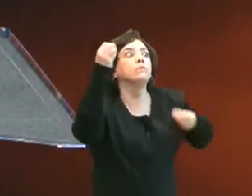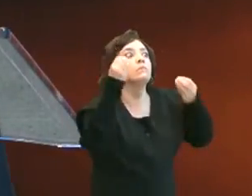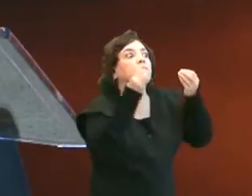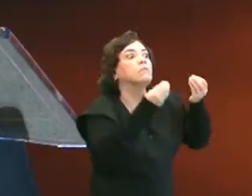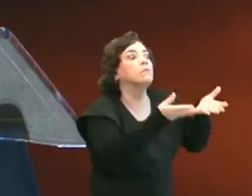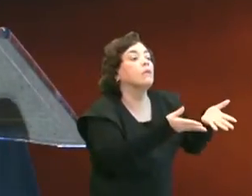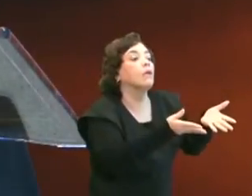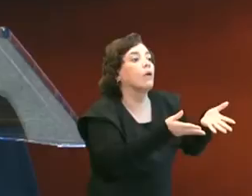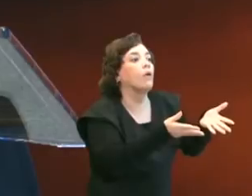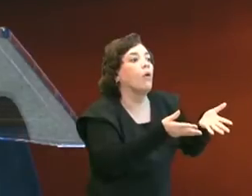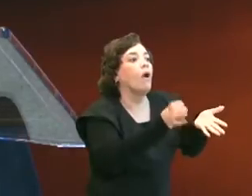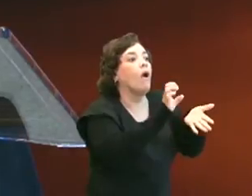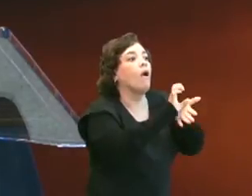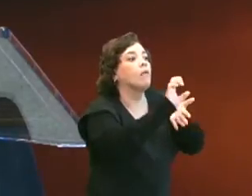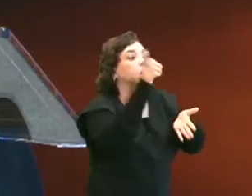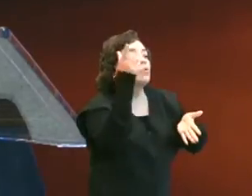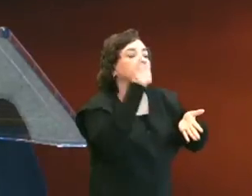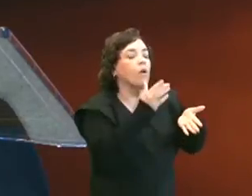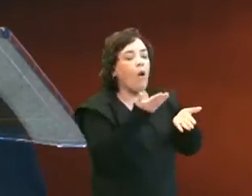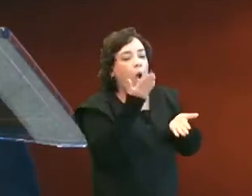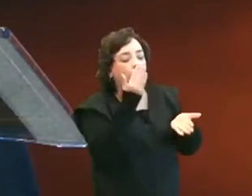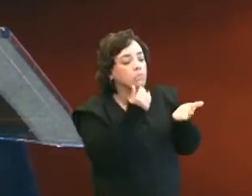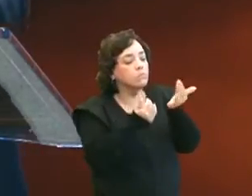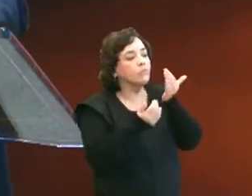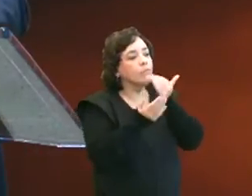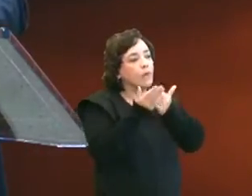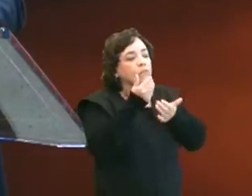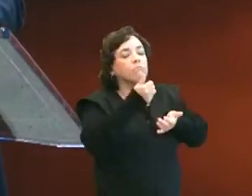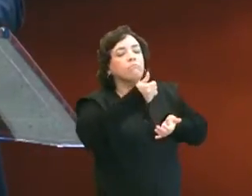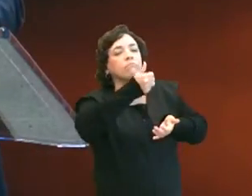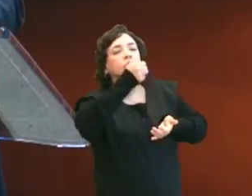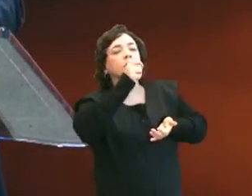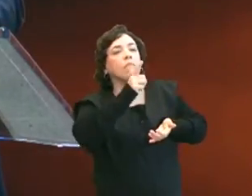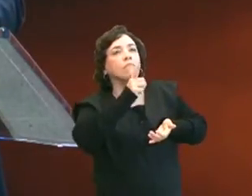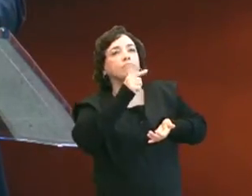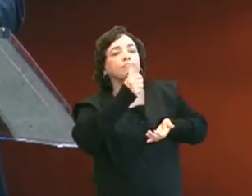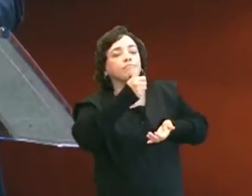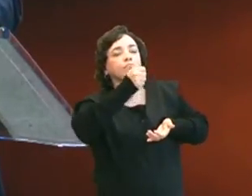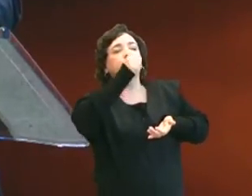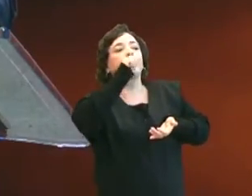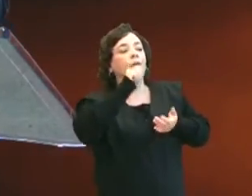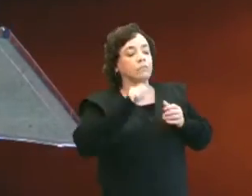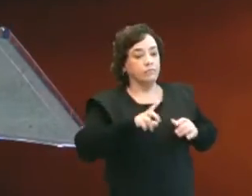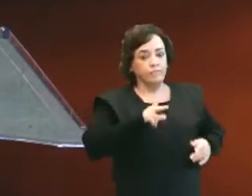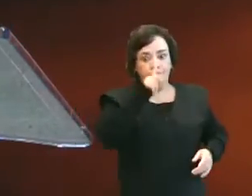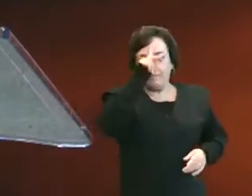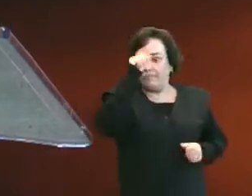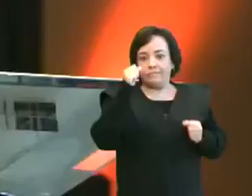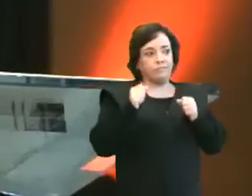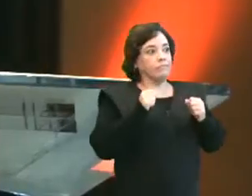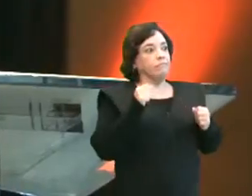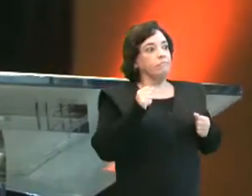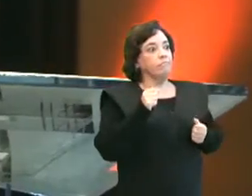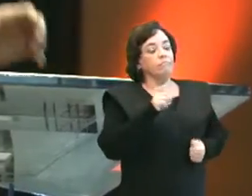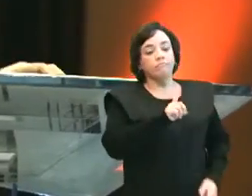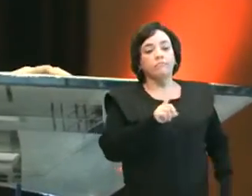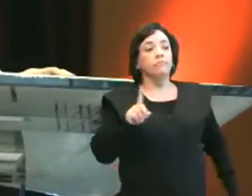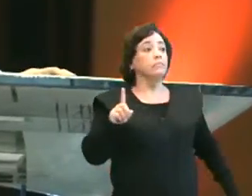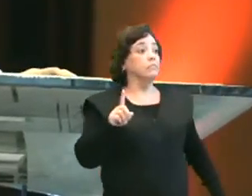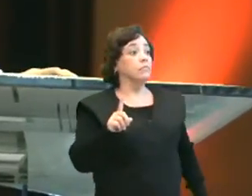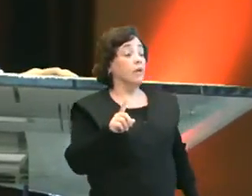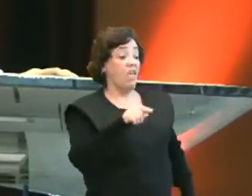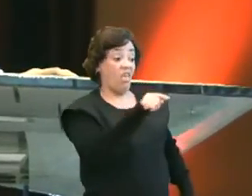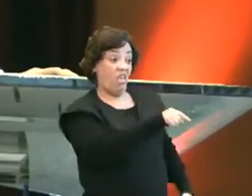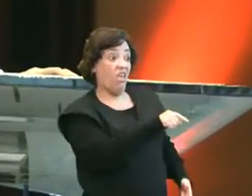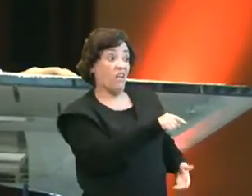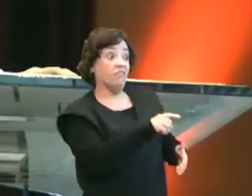pudesse resistir uma prova muito difícil. Muitos não entendem a depressão de